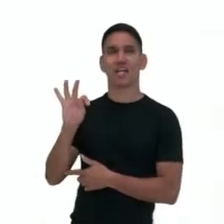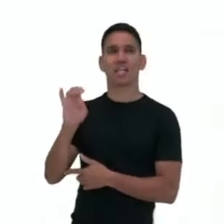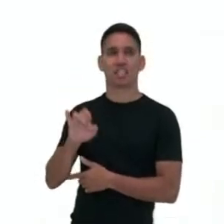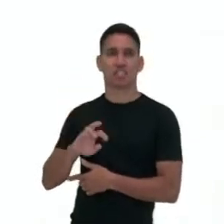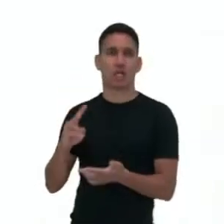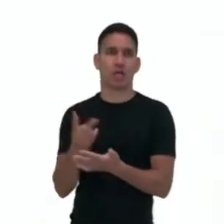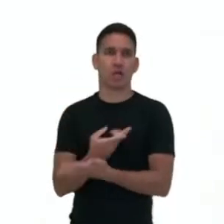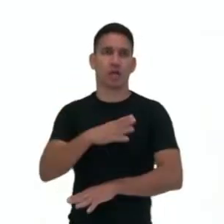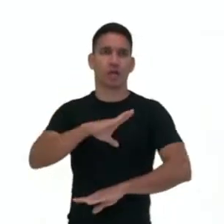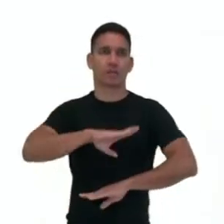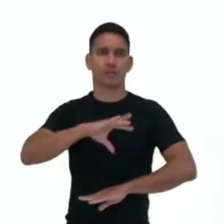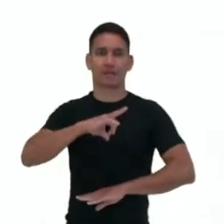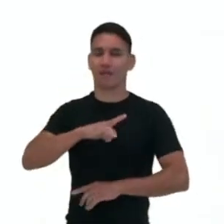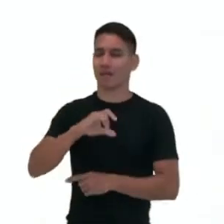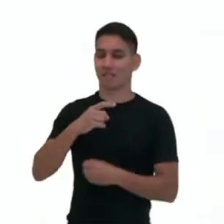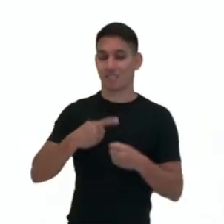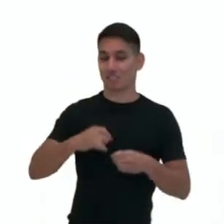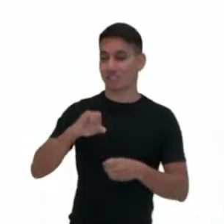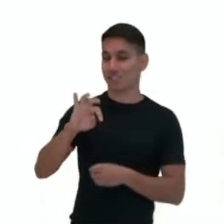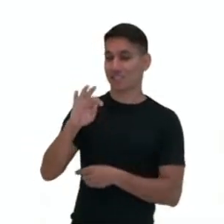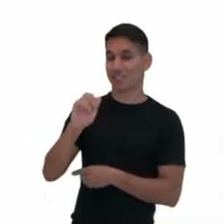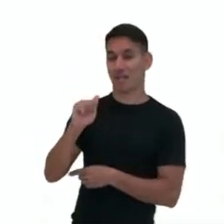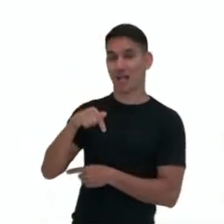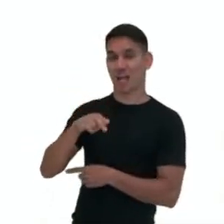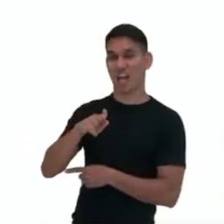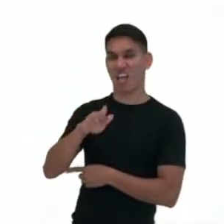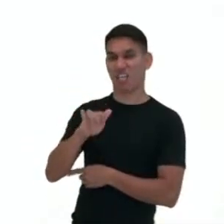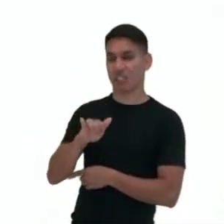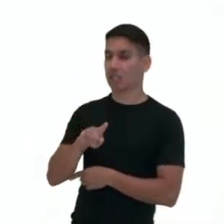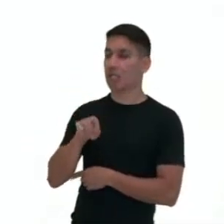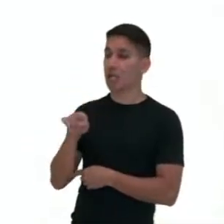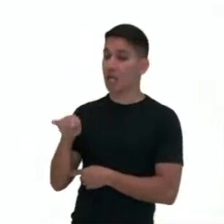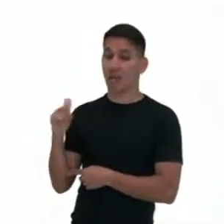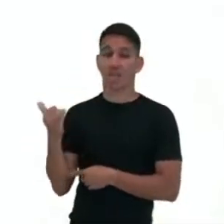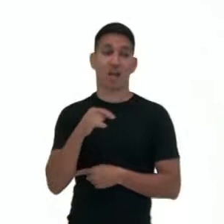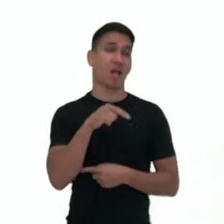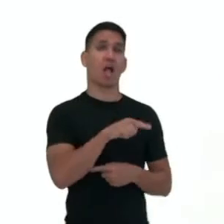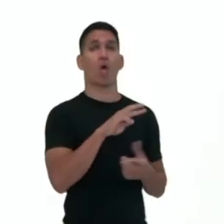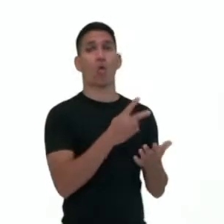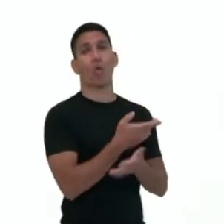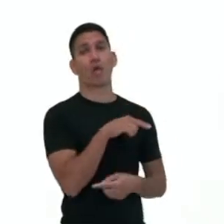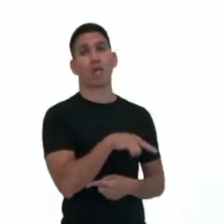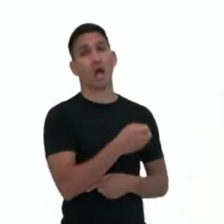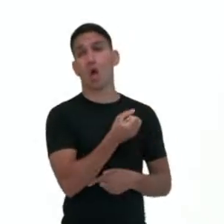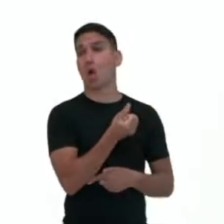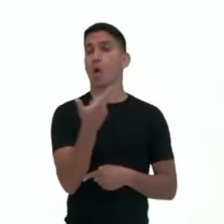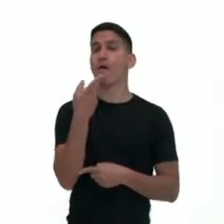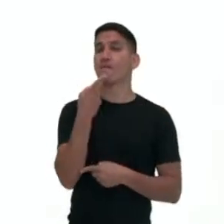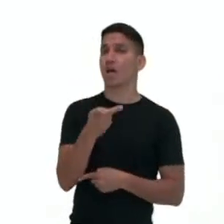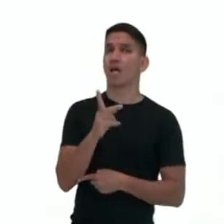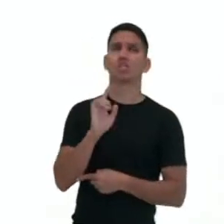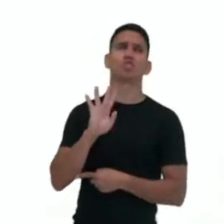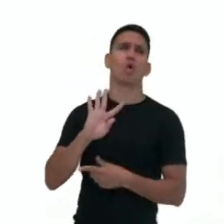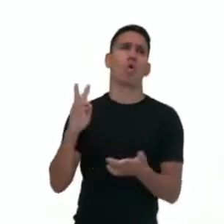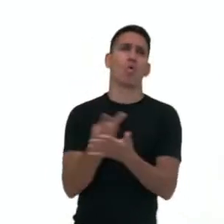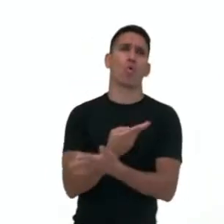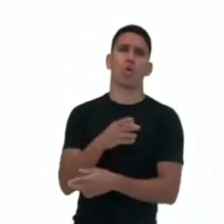Os de Itaqui dizem que foi no Alegrete. Outros juram que só poderia ter acontecido em